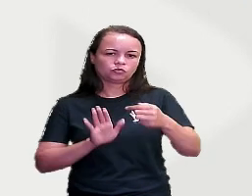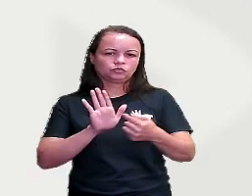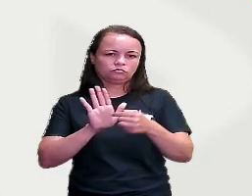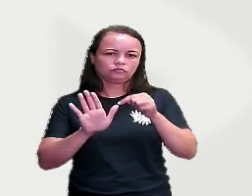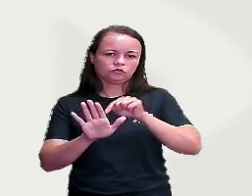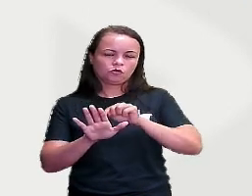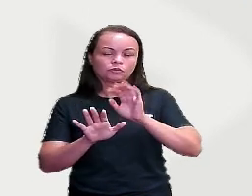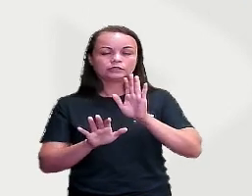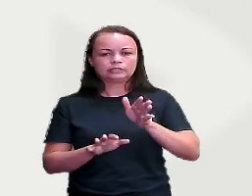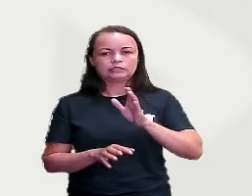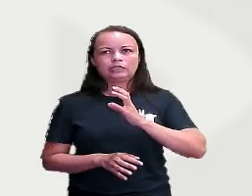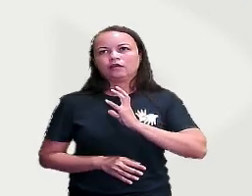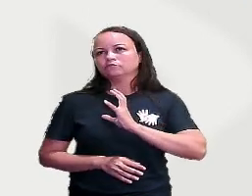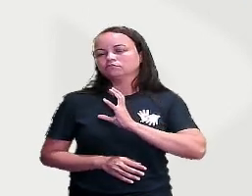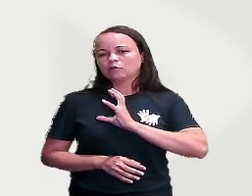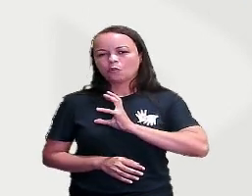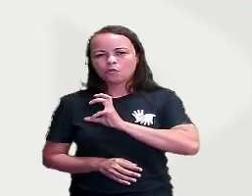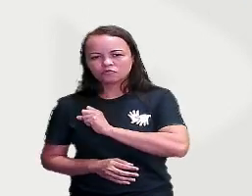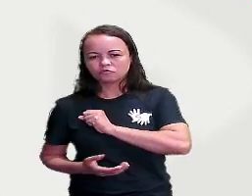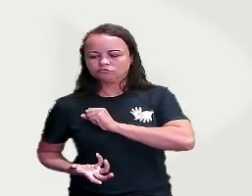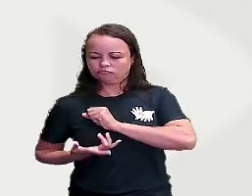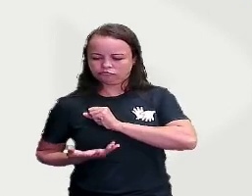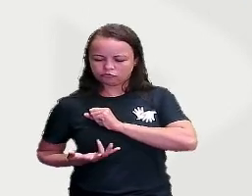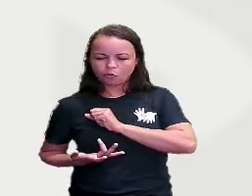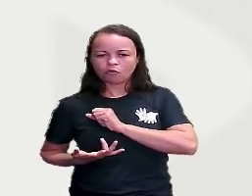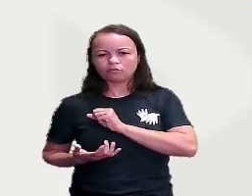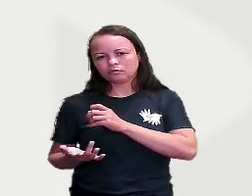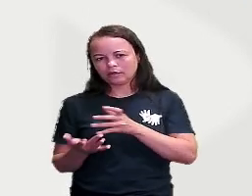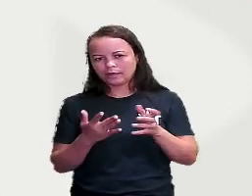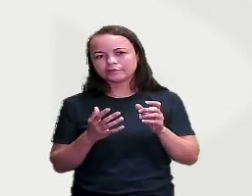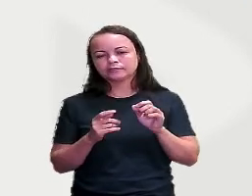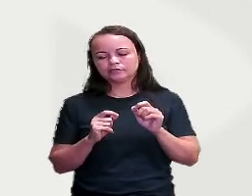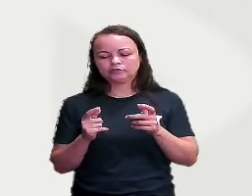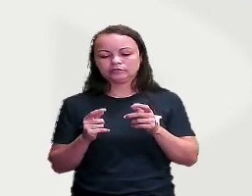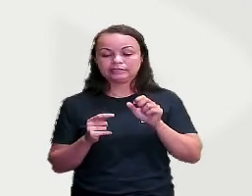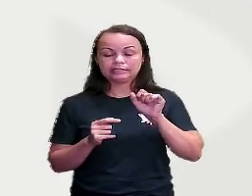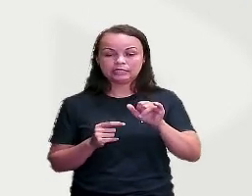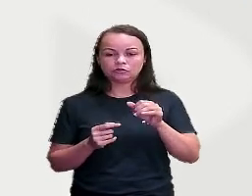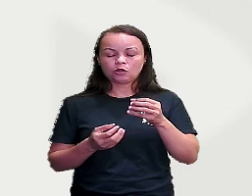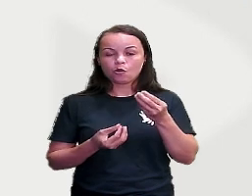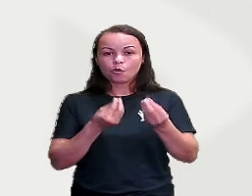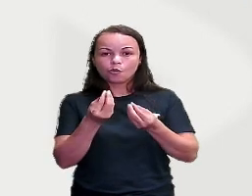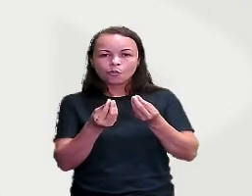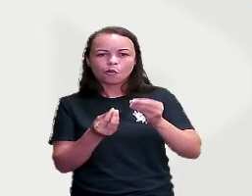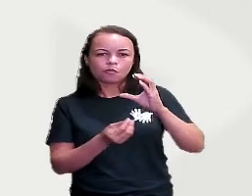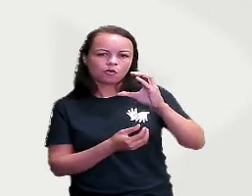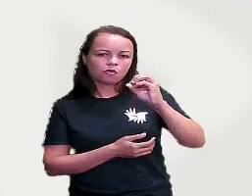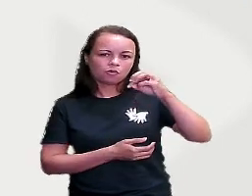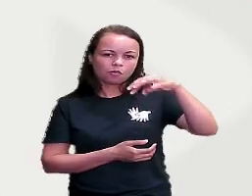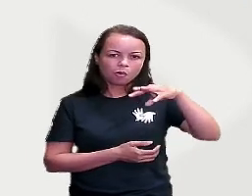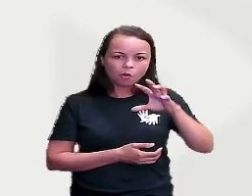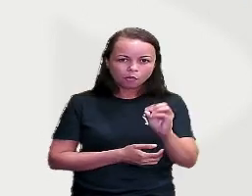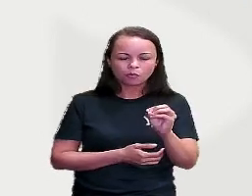metáfora. Certo? Agora, se eu utilizo a palavrinha como, não é metáfora, e sim uma comparação.